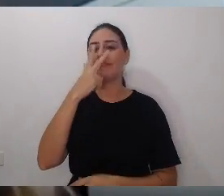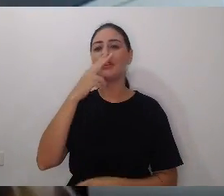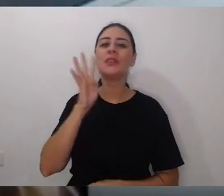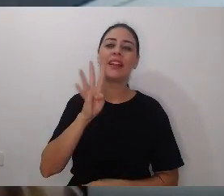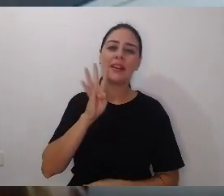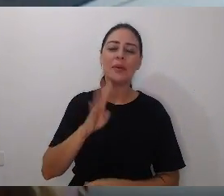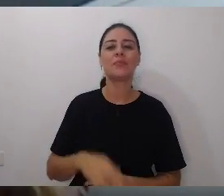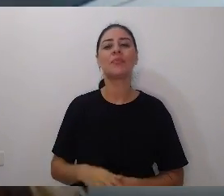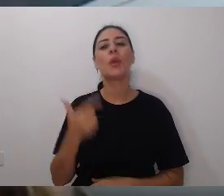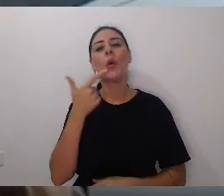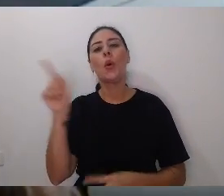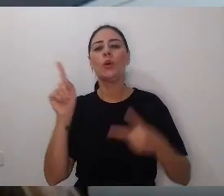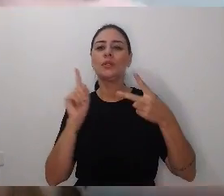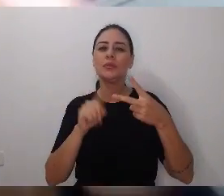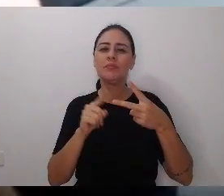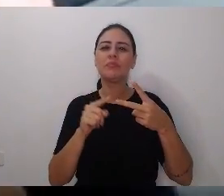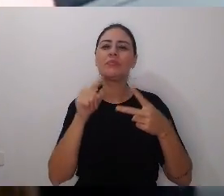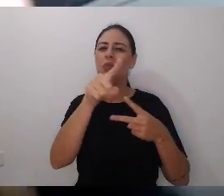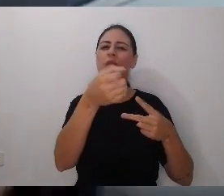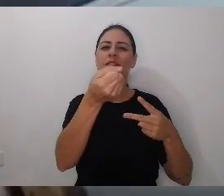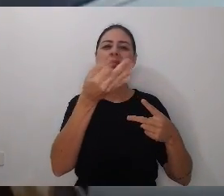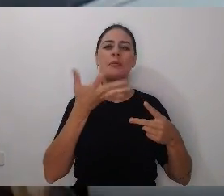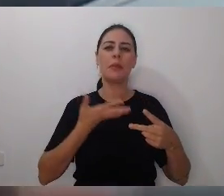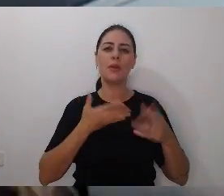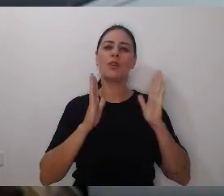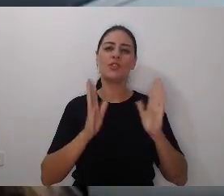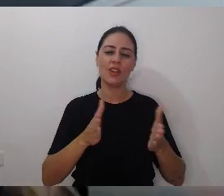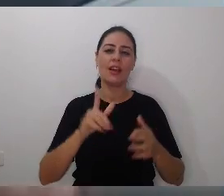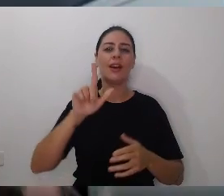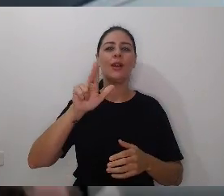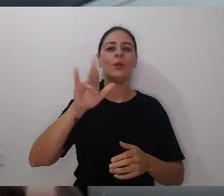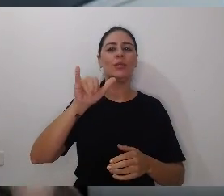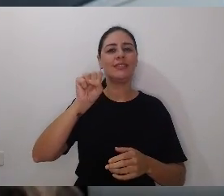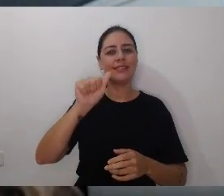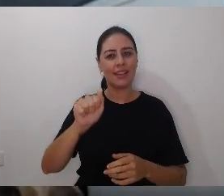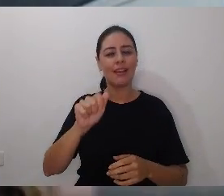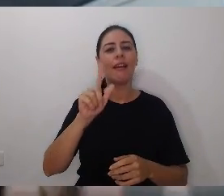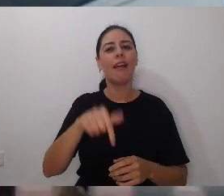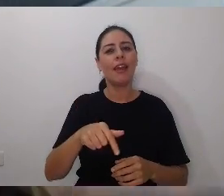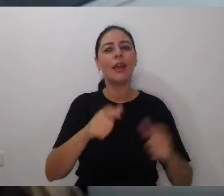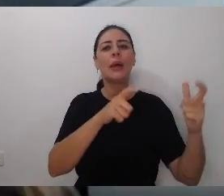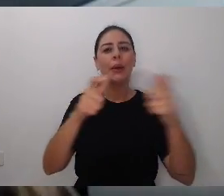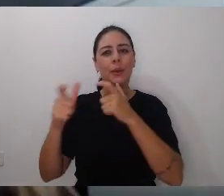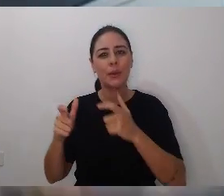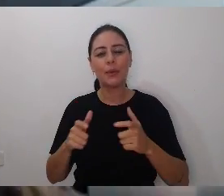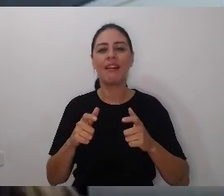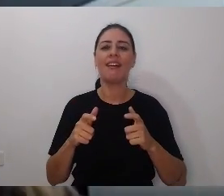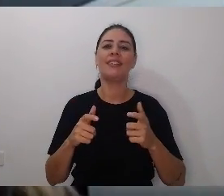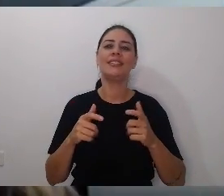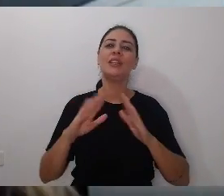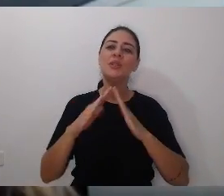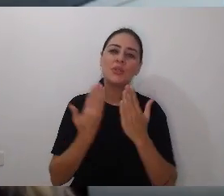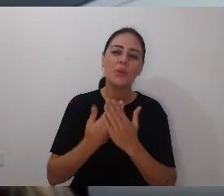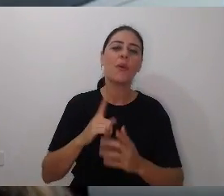bacana essa dica, assim, essa orientação do professor que eu adotei na minha vida e tem funcionado, né? Então, eu acho